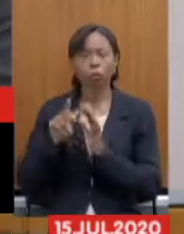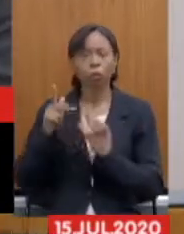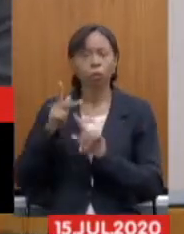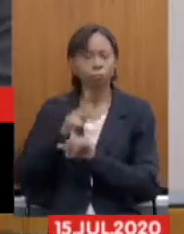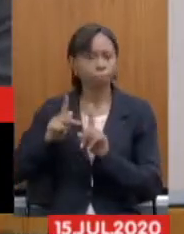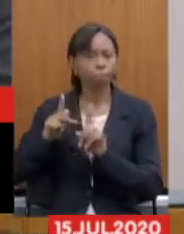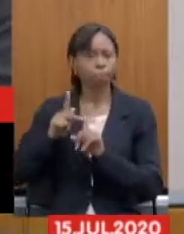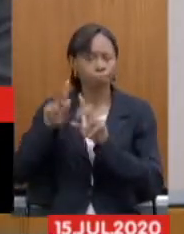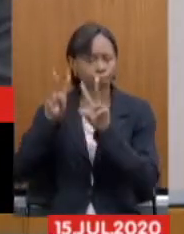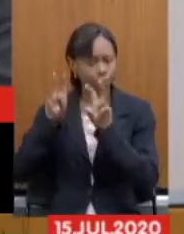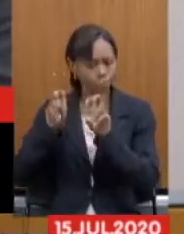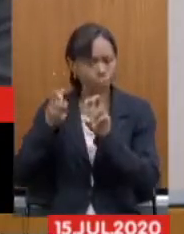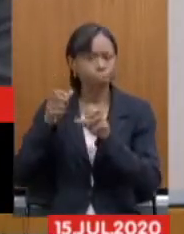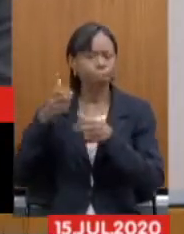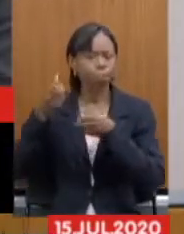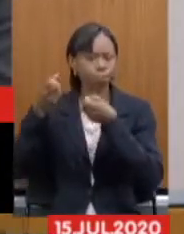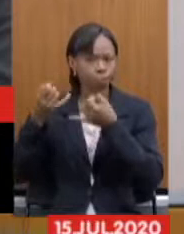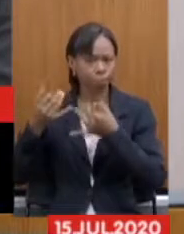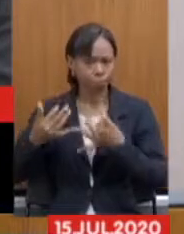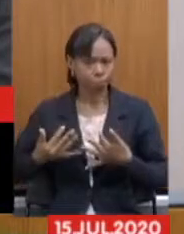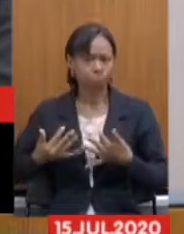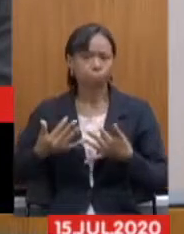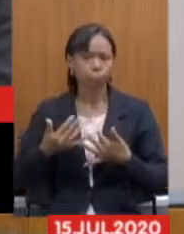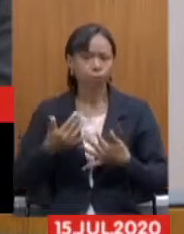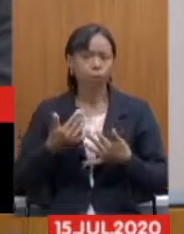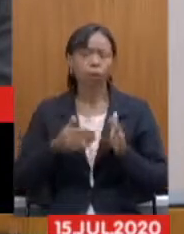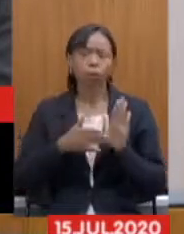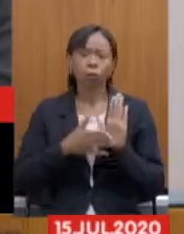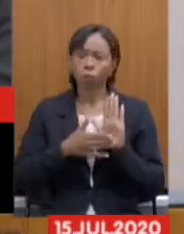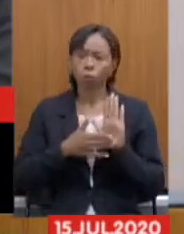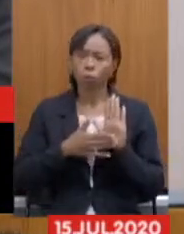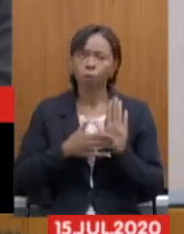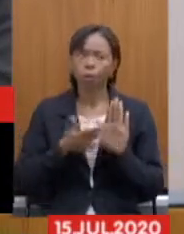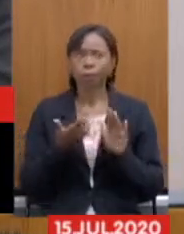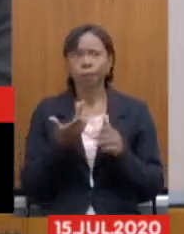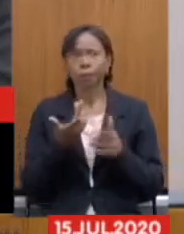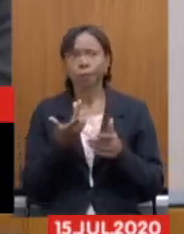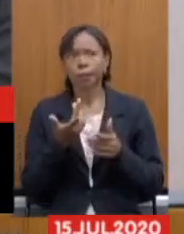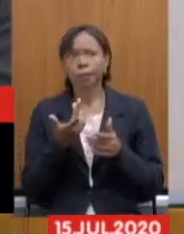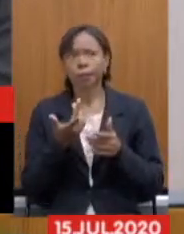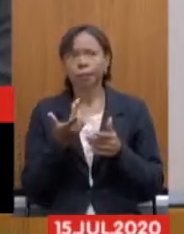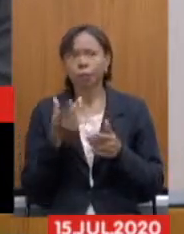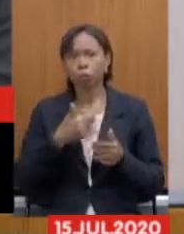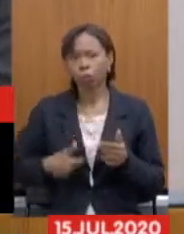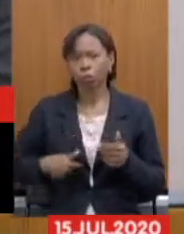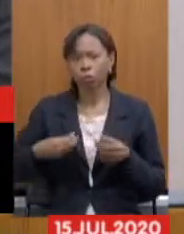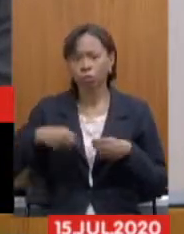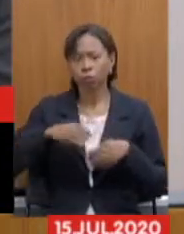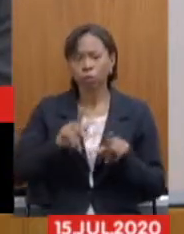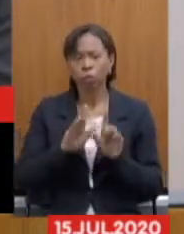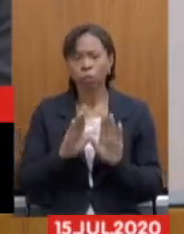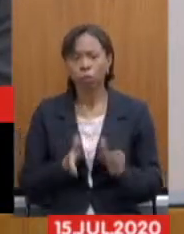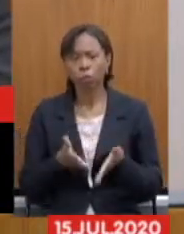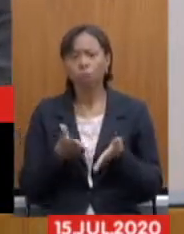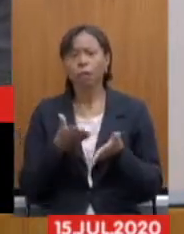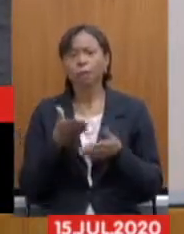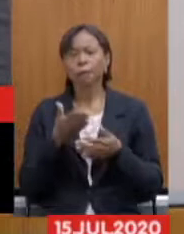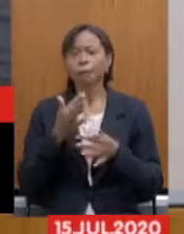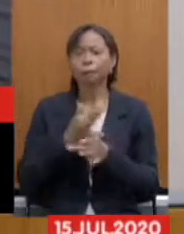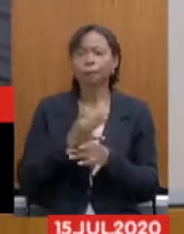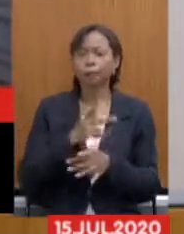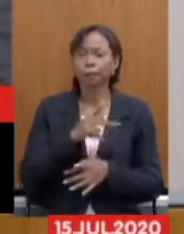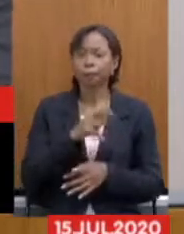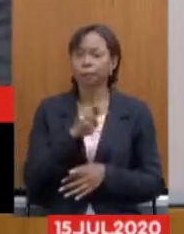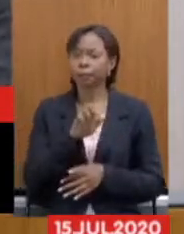proposições encaminhadas pelo governo, como a extinção de férias-prêmio e adicional de desempenho, ou por tempo de serviço,